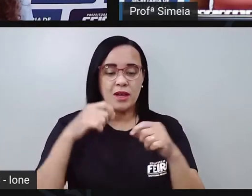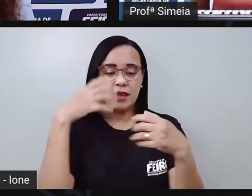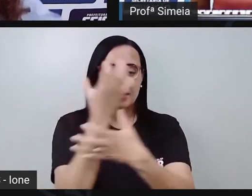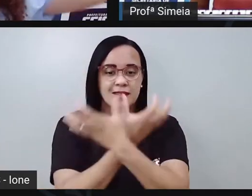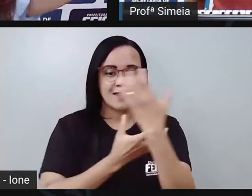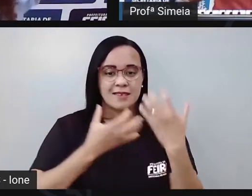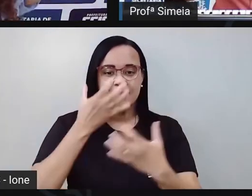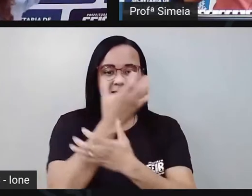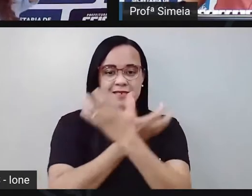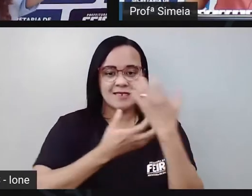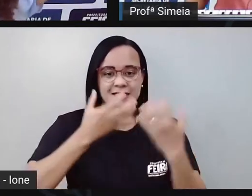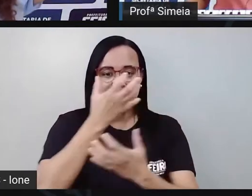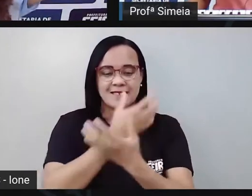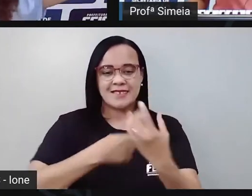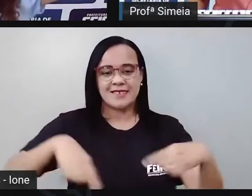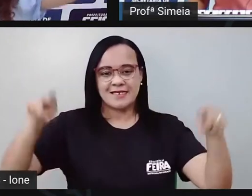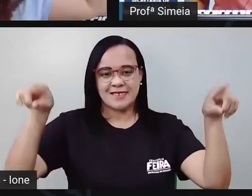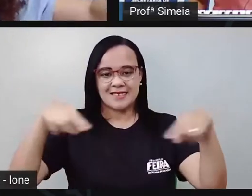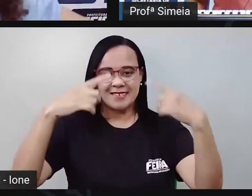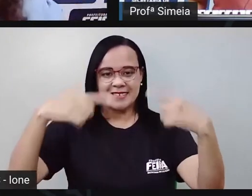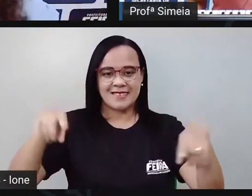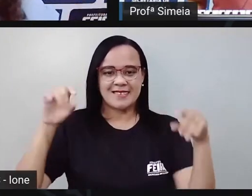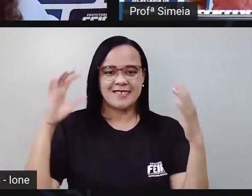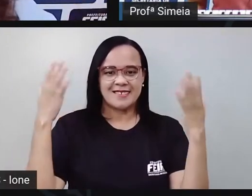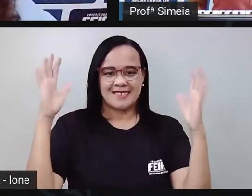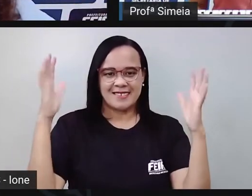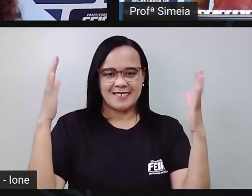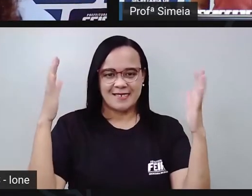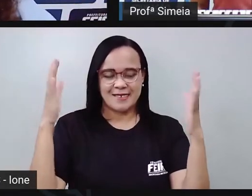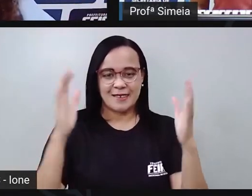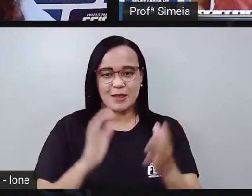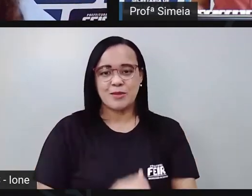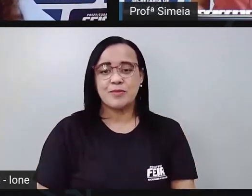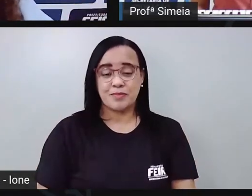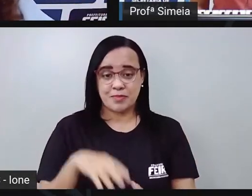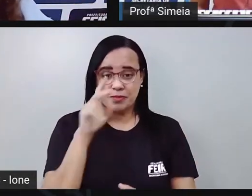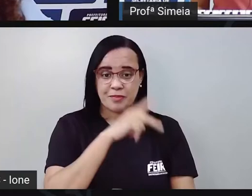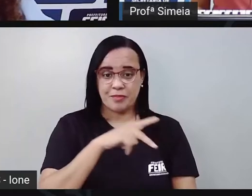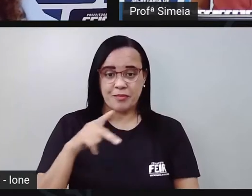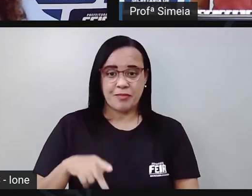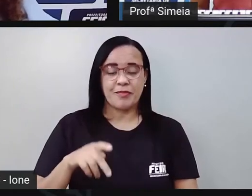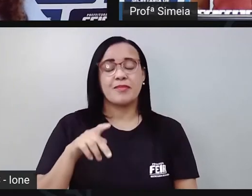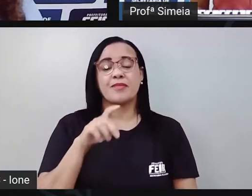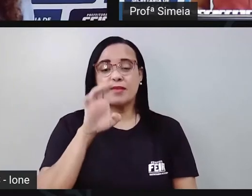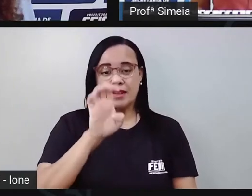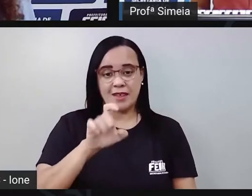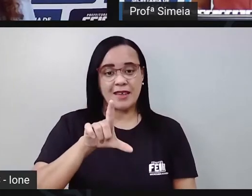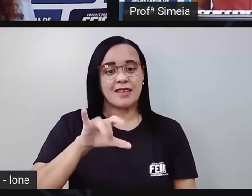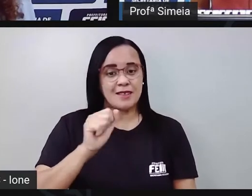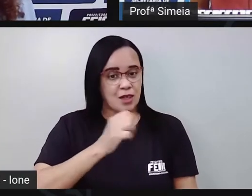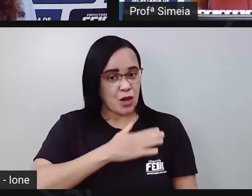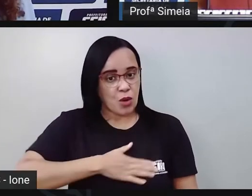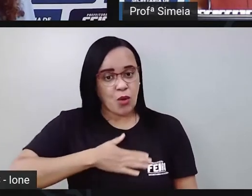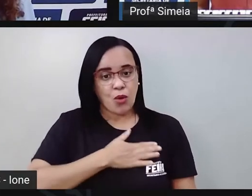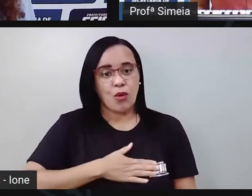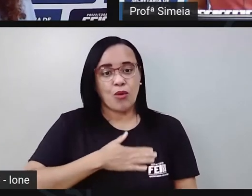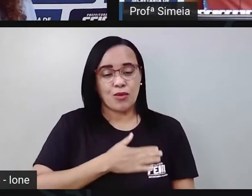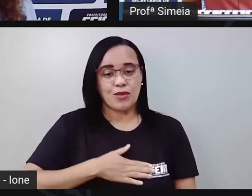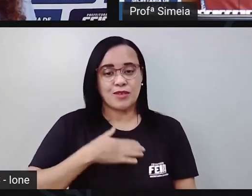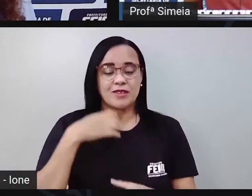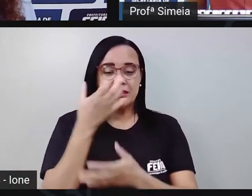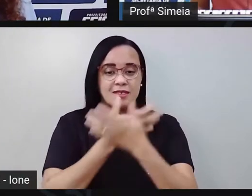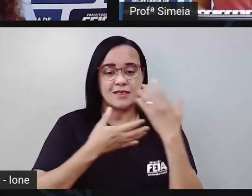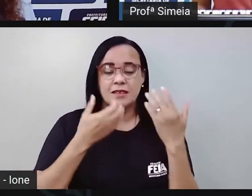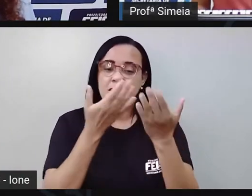gosta de cantar ele meu Elisa gosta assim a prova então eu quero